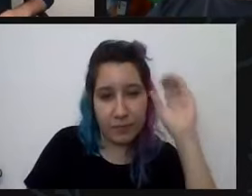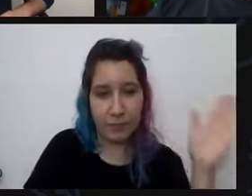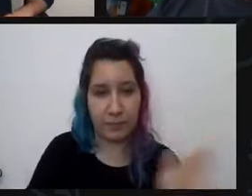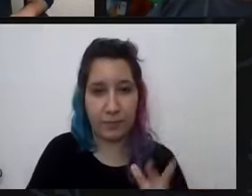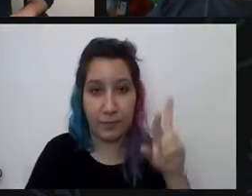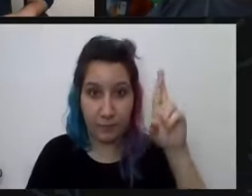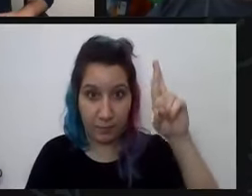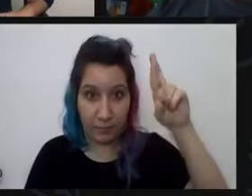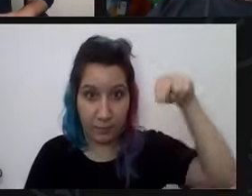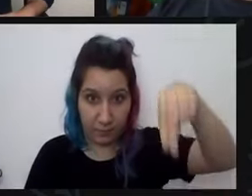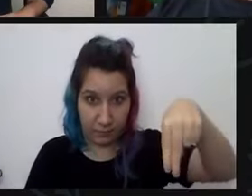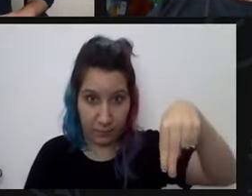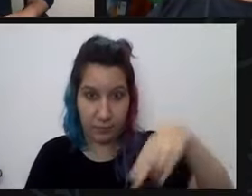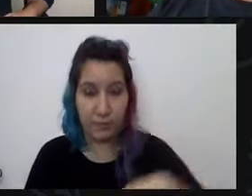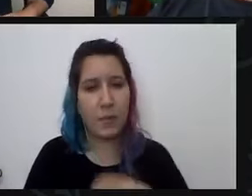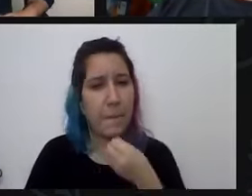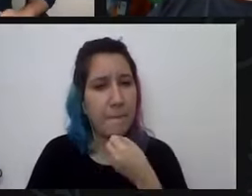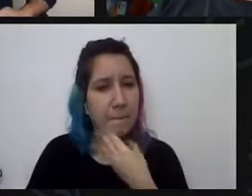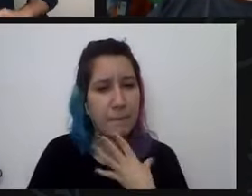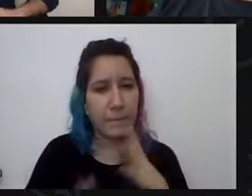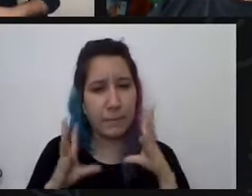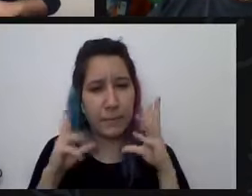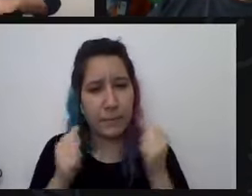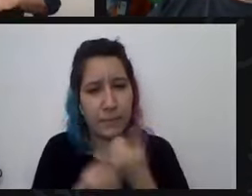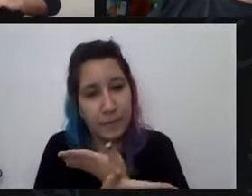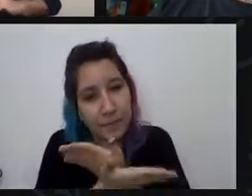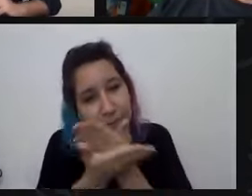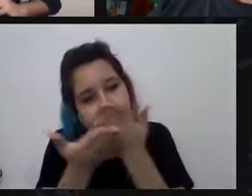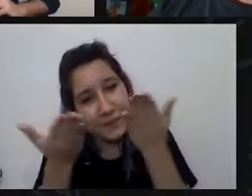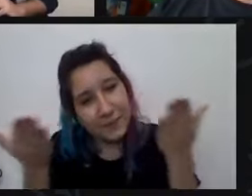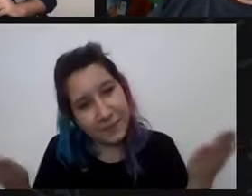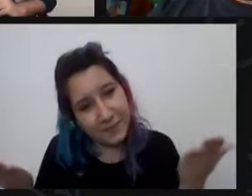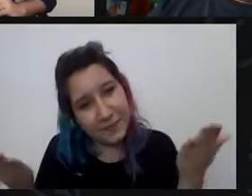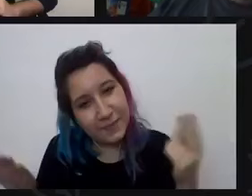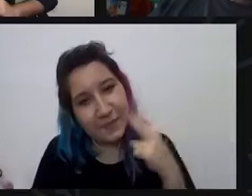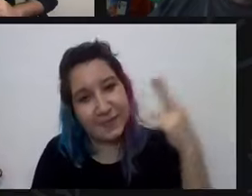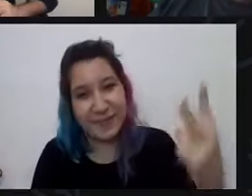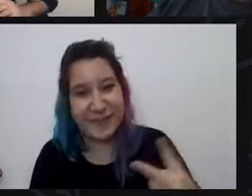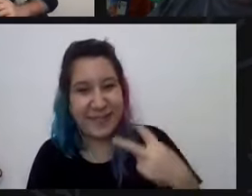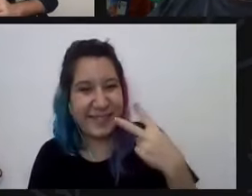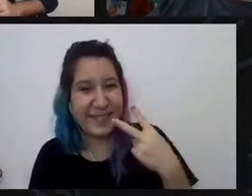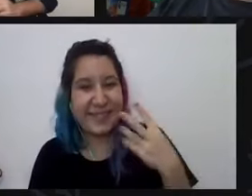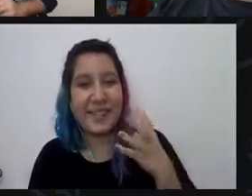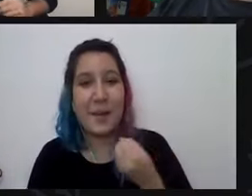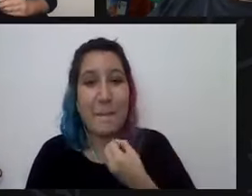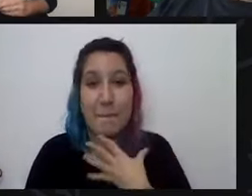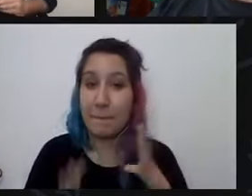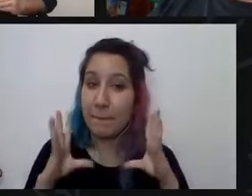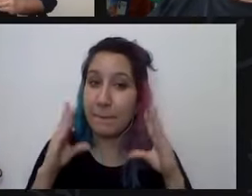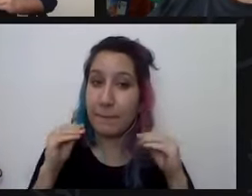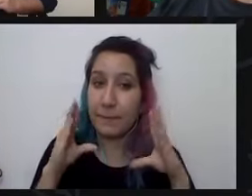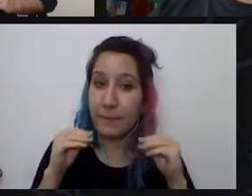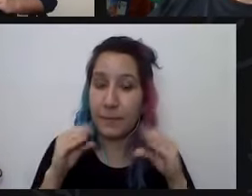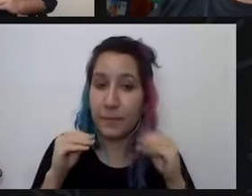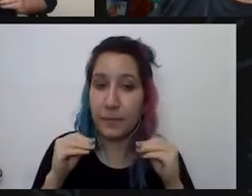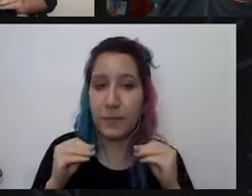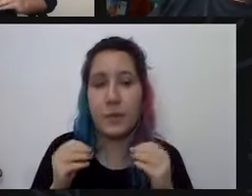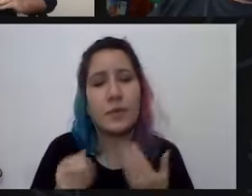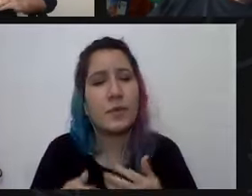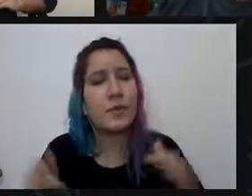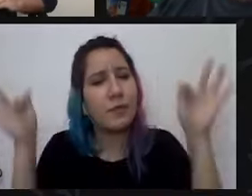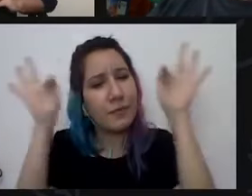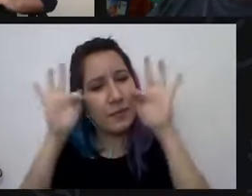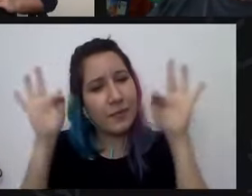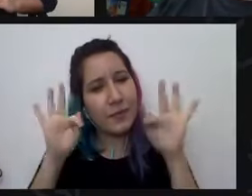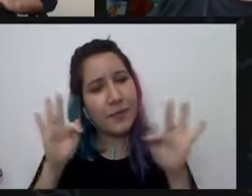Boa noite, Caio. Boa noite a todos que estão assistindo. Boa noite, Hanna. Muito feliz de estar essa noite com